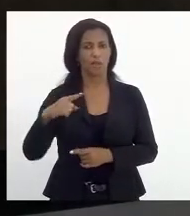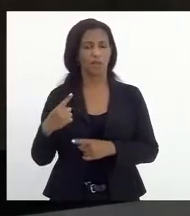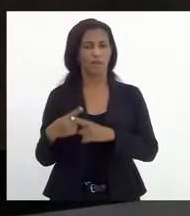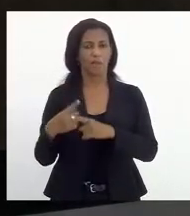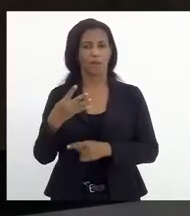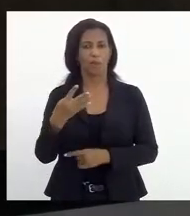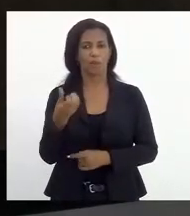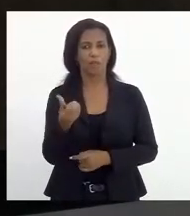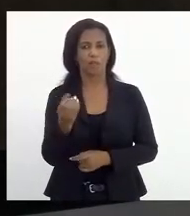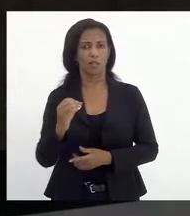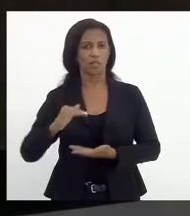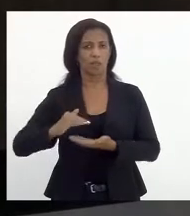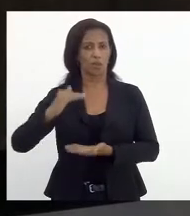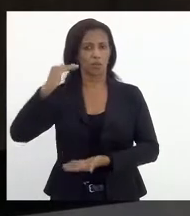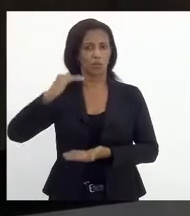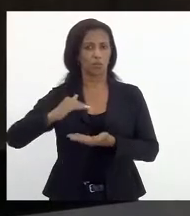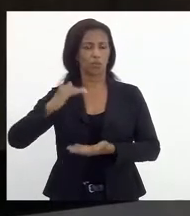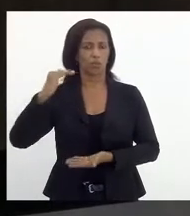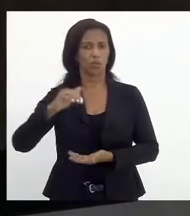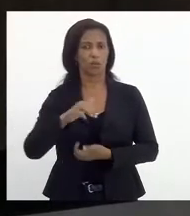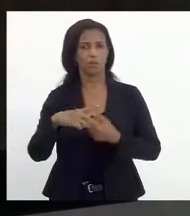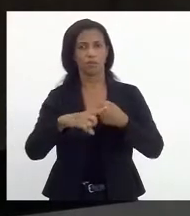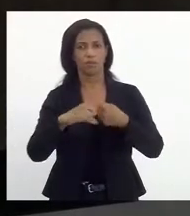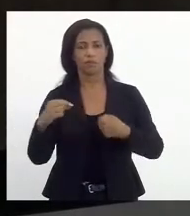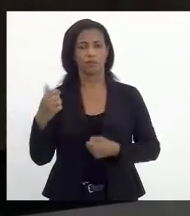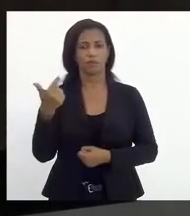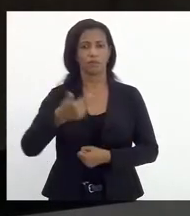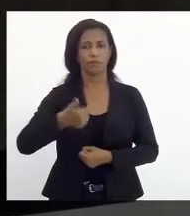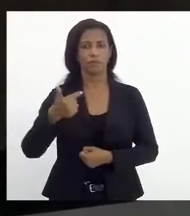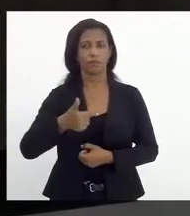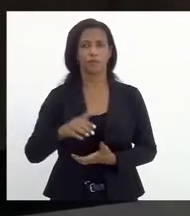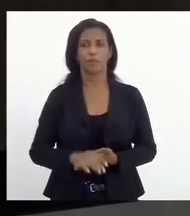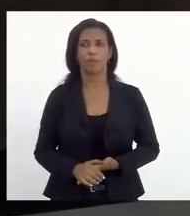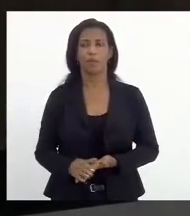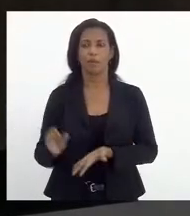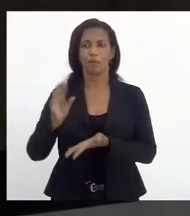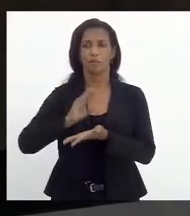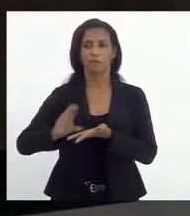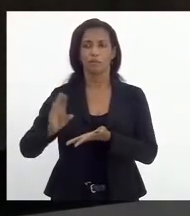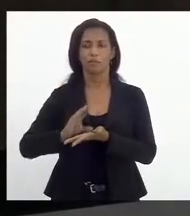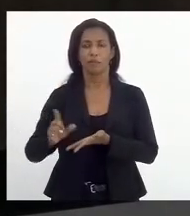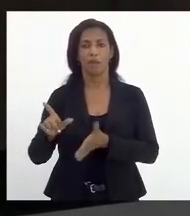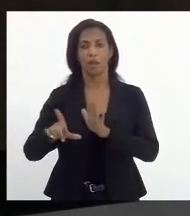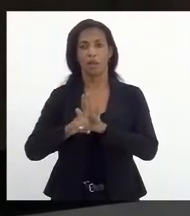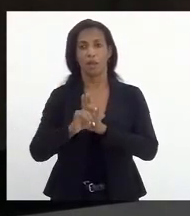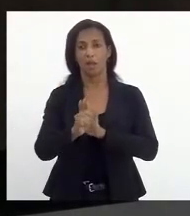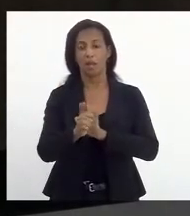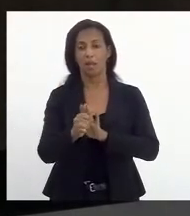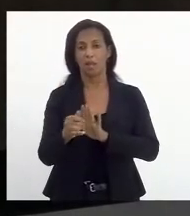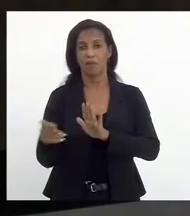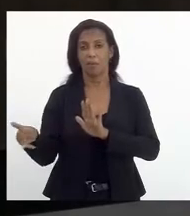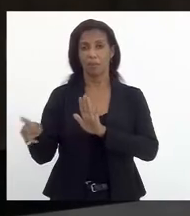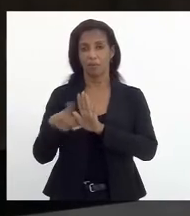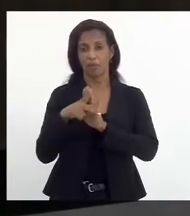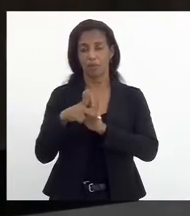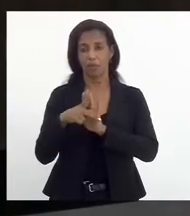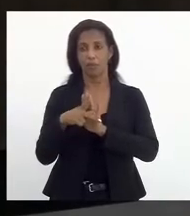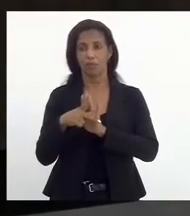460 milímetros de altura. Artigo 2º, para a fruição do benefício de que trata a presente lei, fica condicionado a